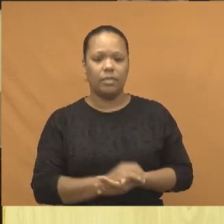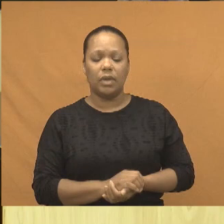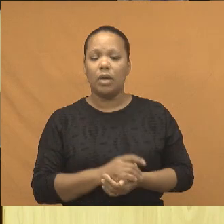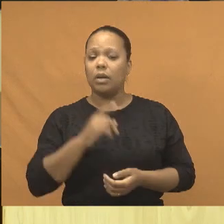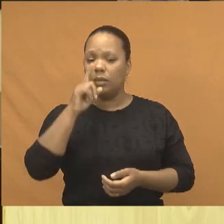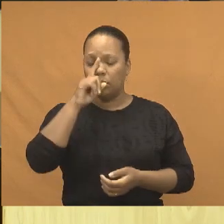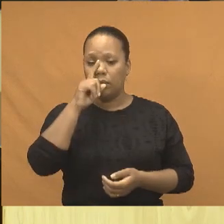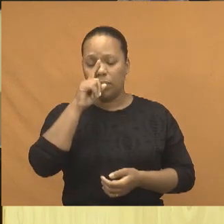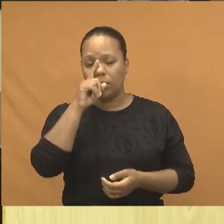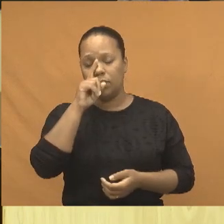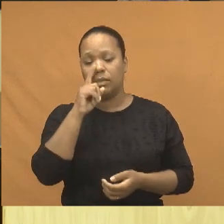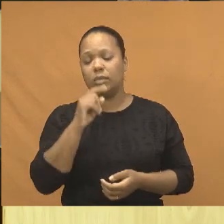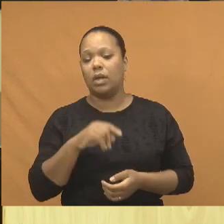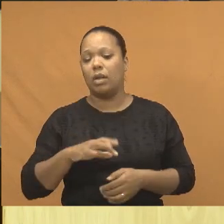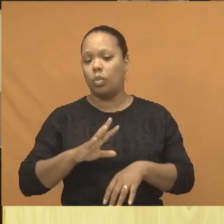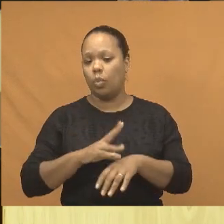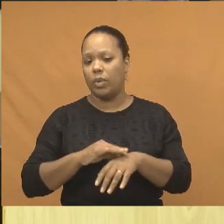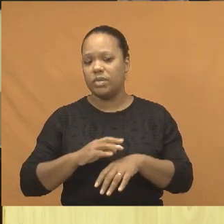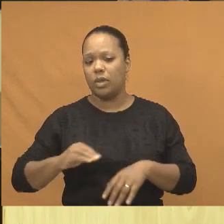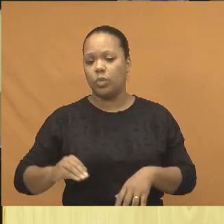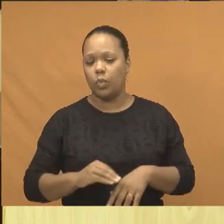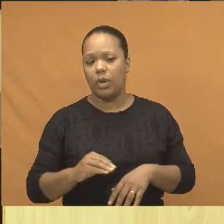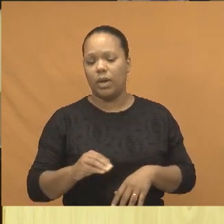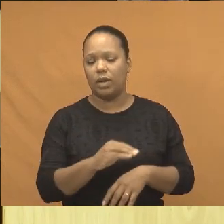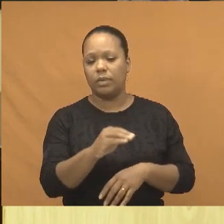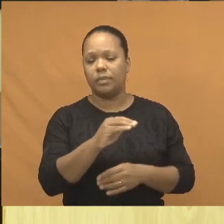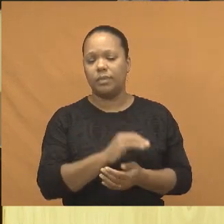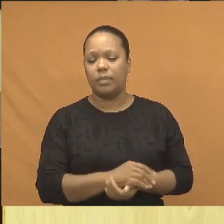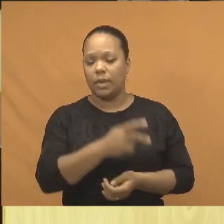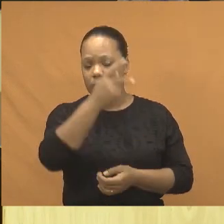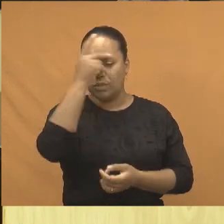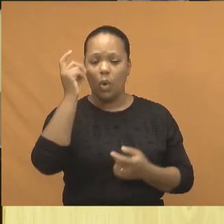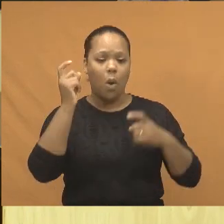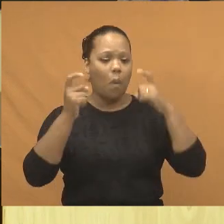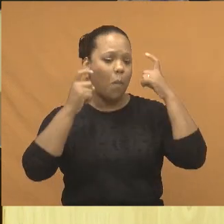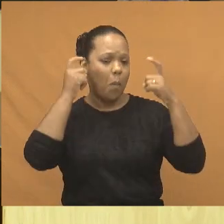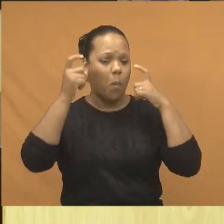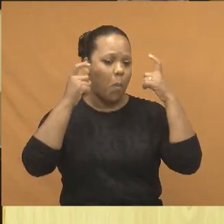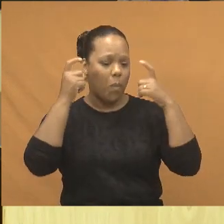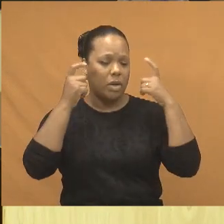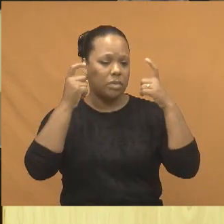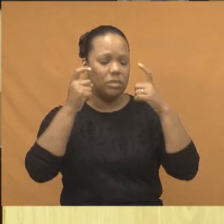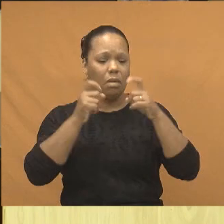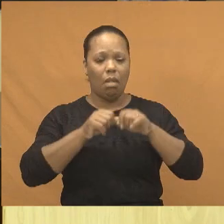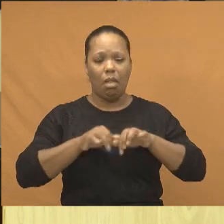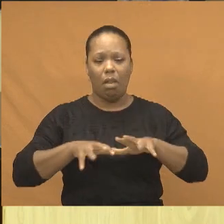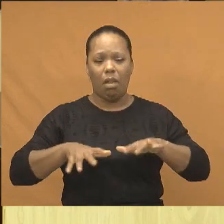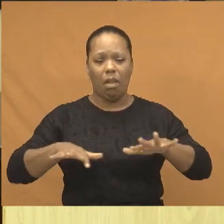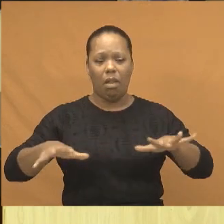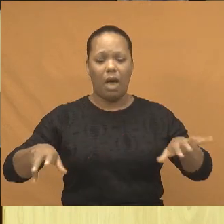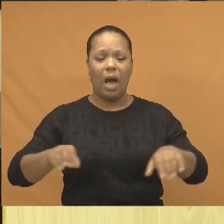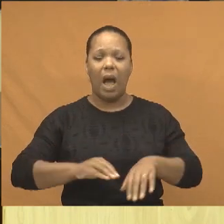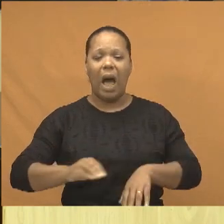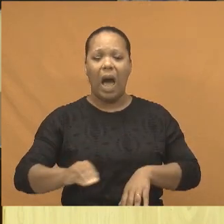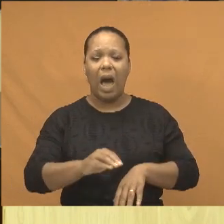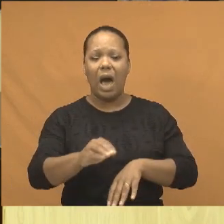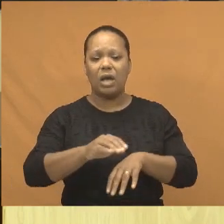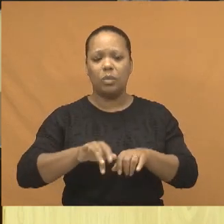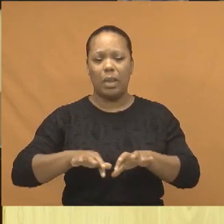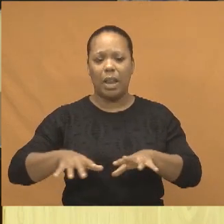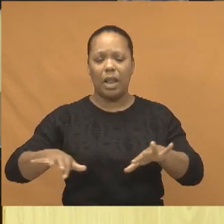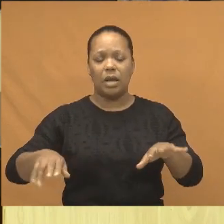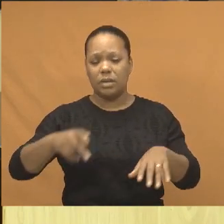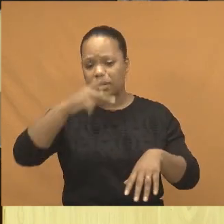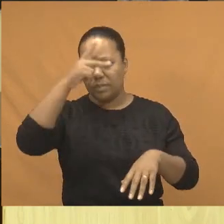de leptospirose, e a preocupação destes moradores é a interna proliferação de ratos no local, cujo caso